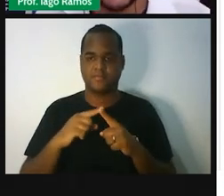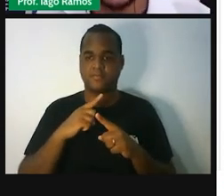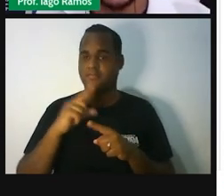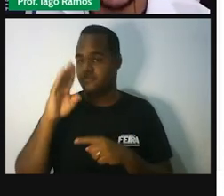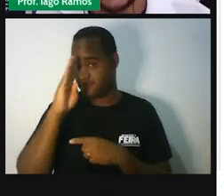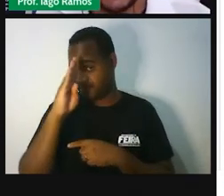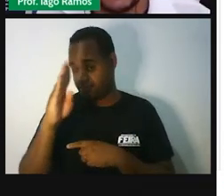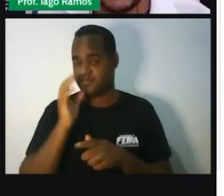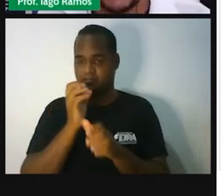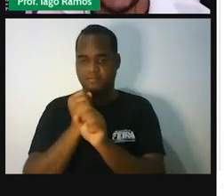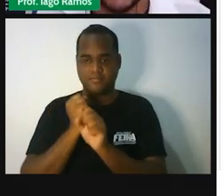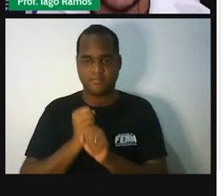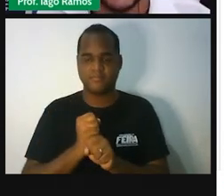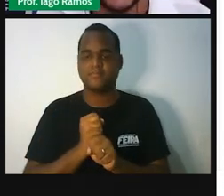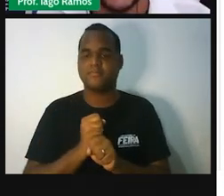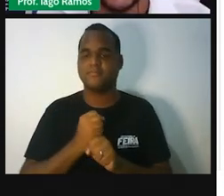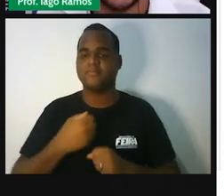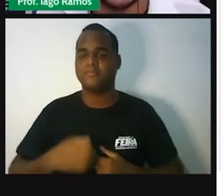da contagem.